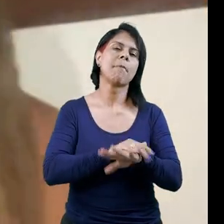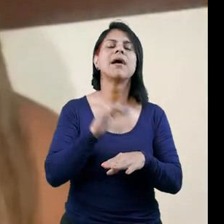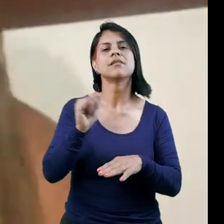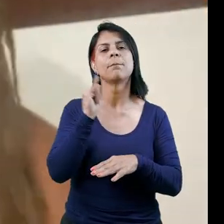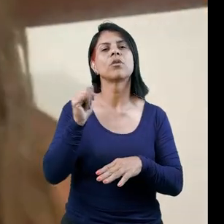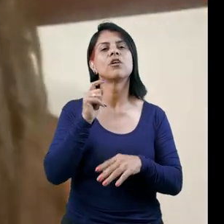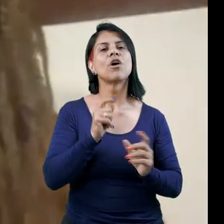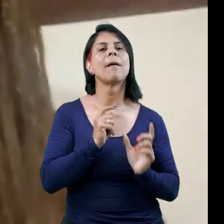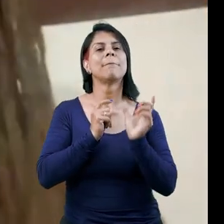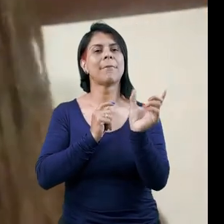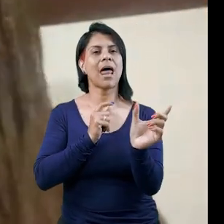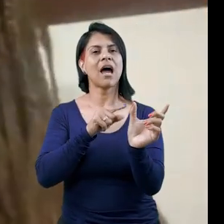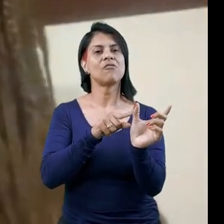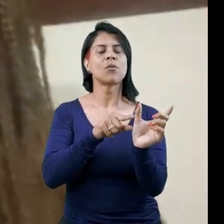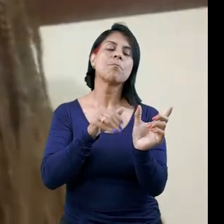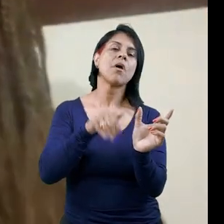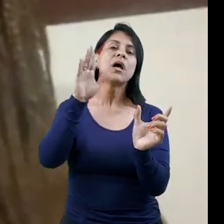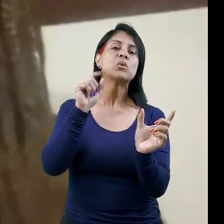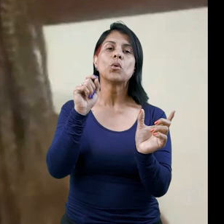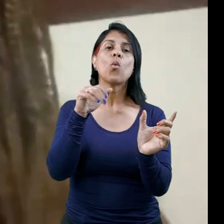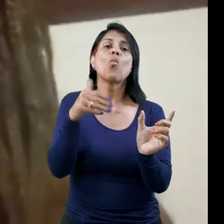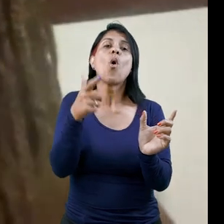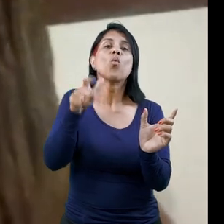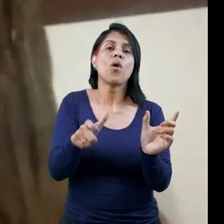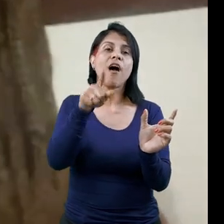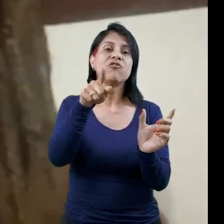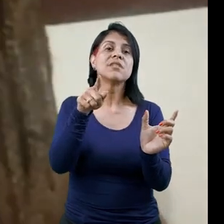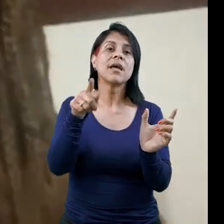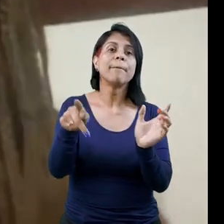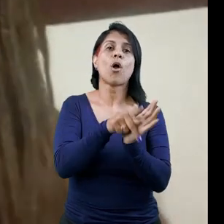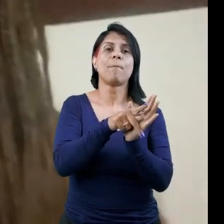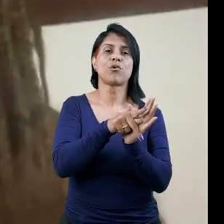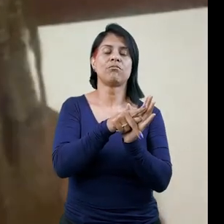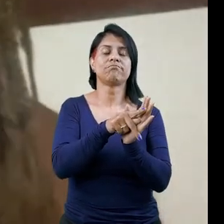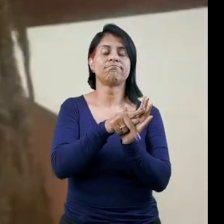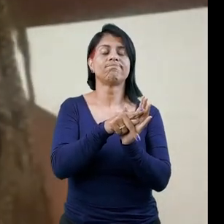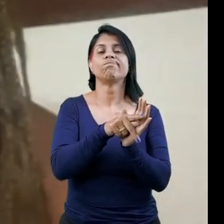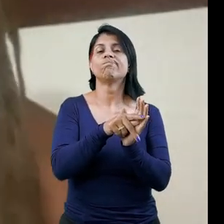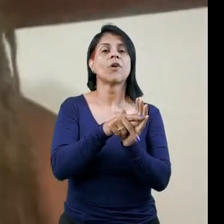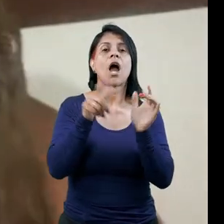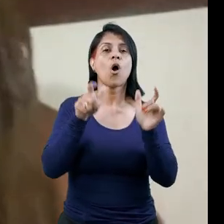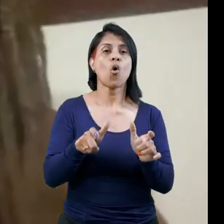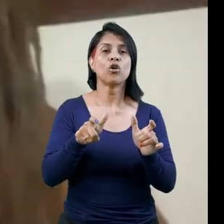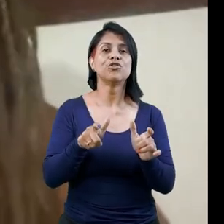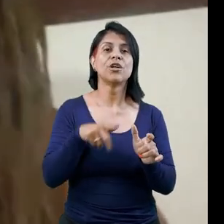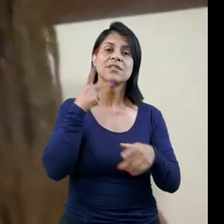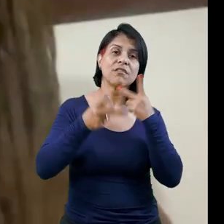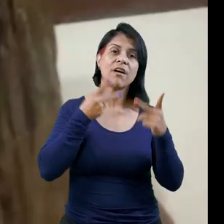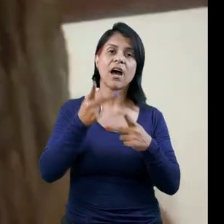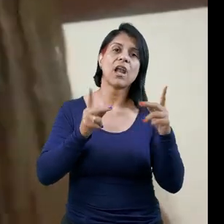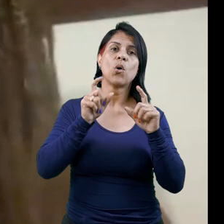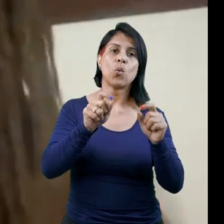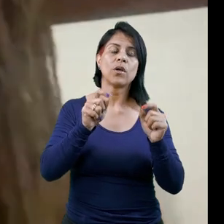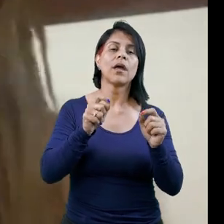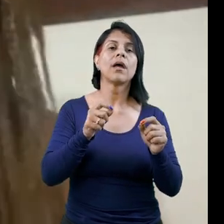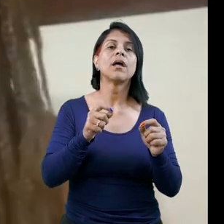palavra, a terra, qual é a terra? De que terra vocês são compostas? Que terra é essa que fala através da